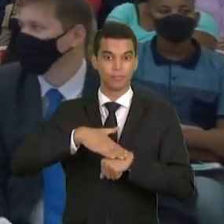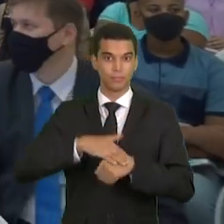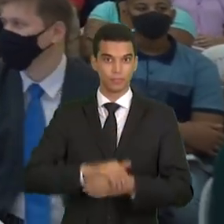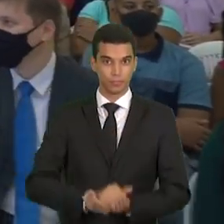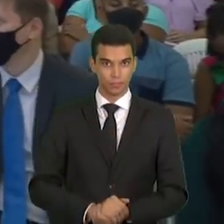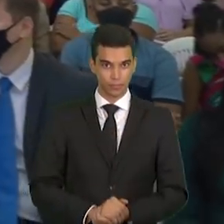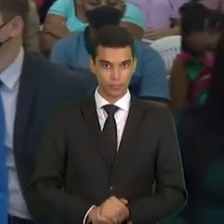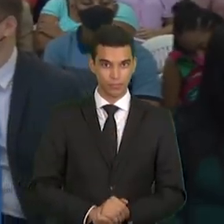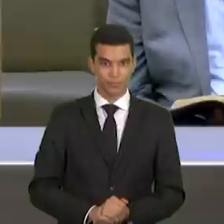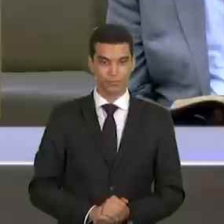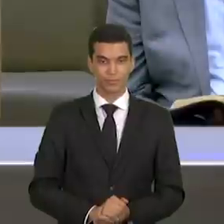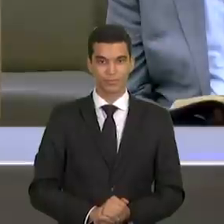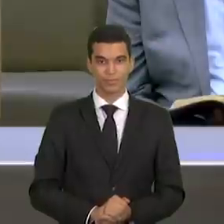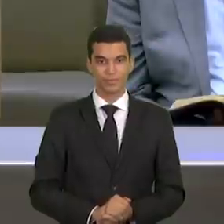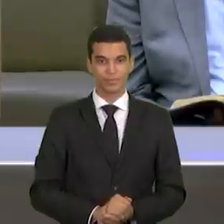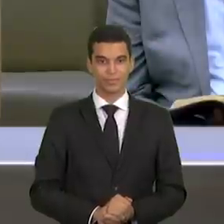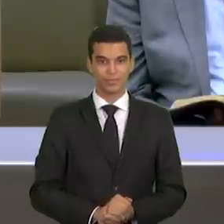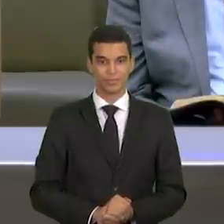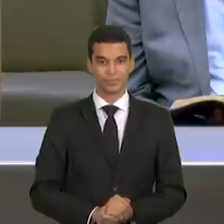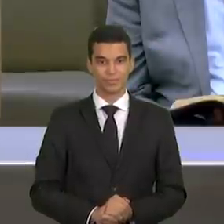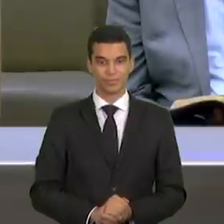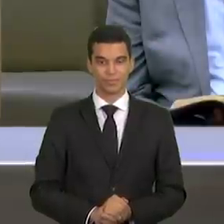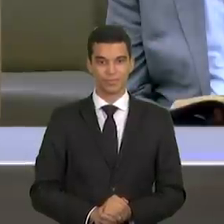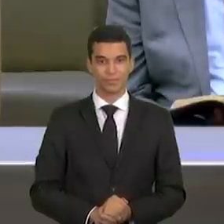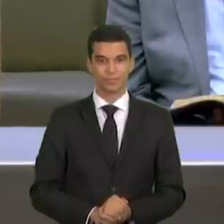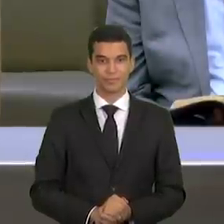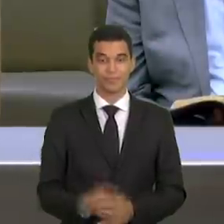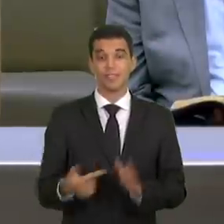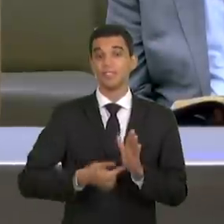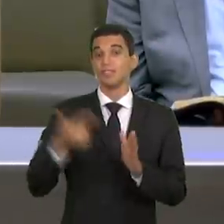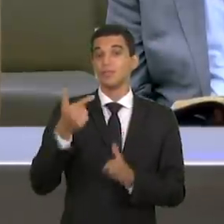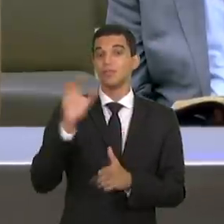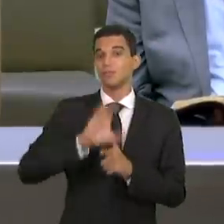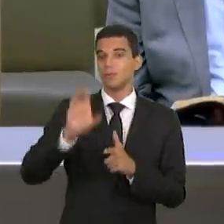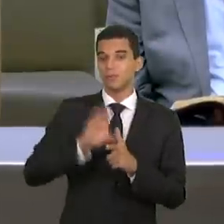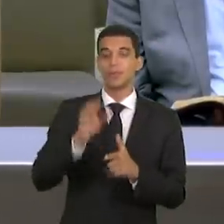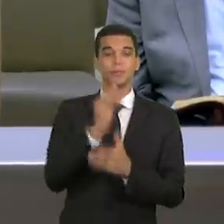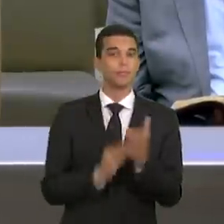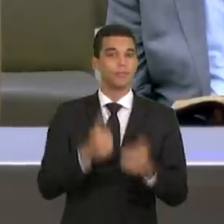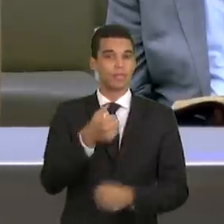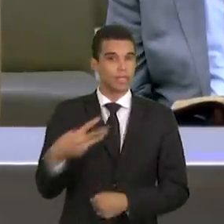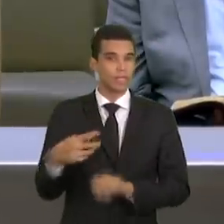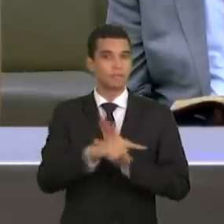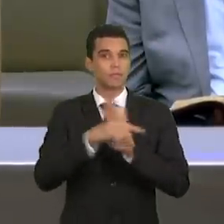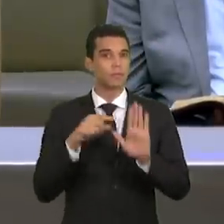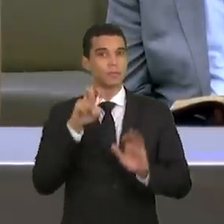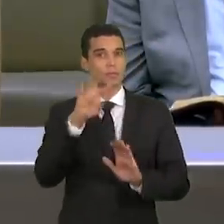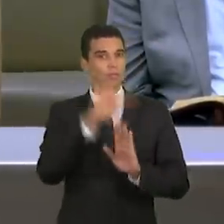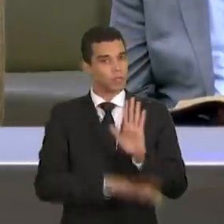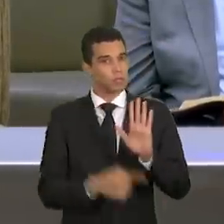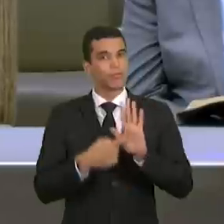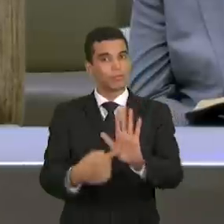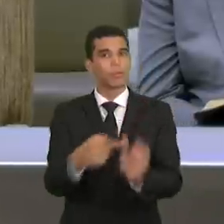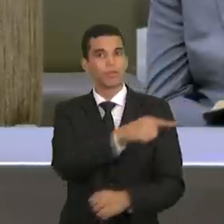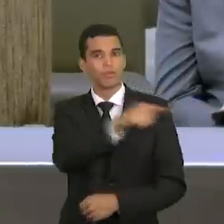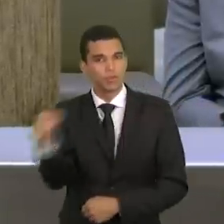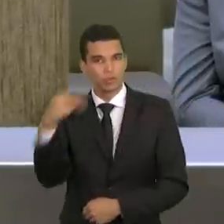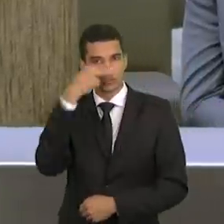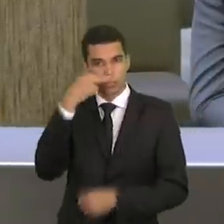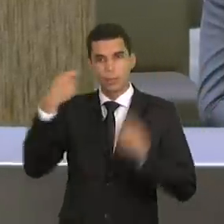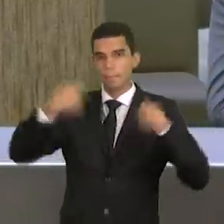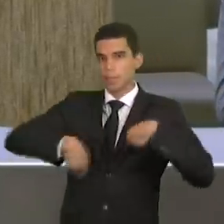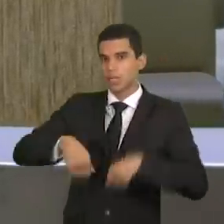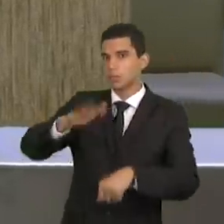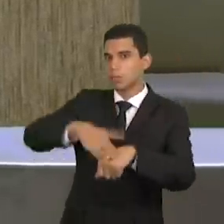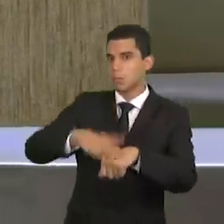Quando eu penso nisso, eu me lembro do que Paulo disse em 2 Coríntios 13 e 5. Ele diz: examinai-vos a vós